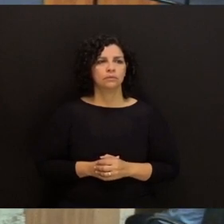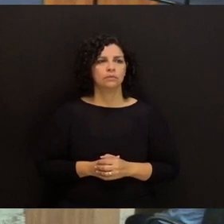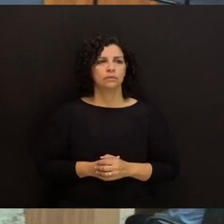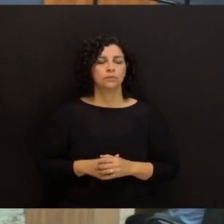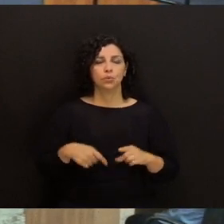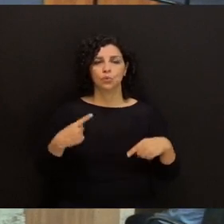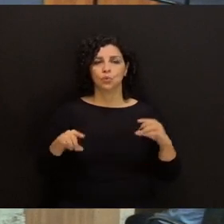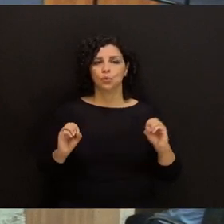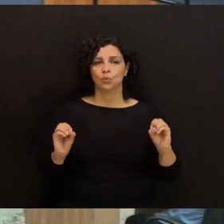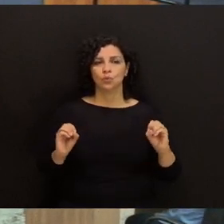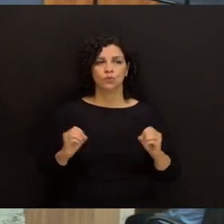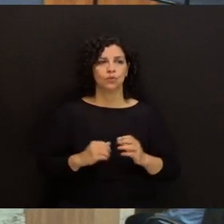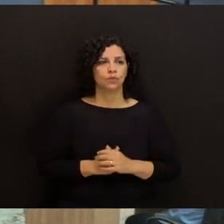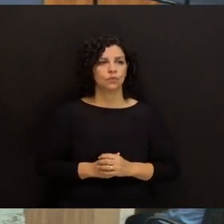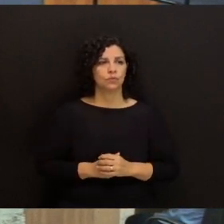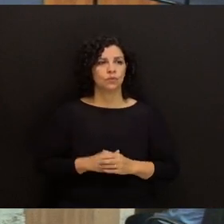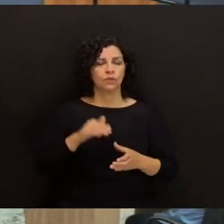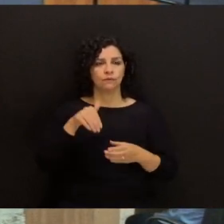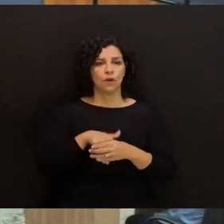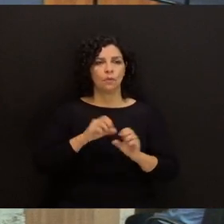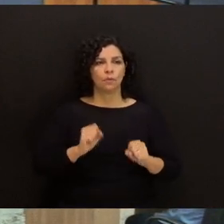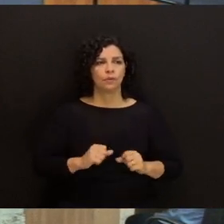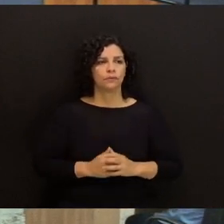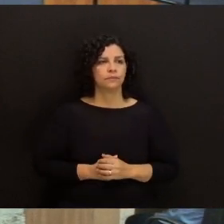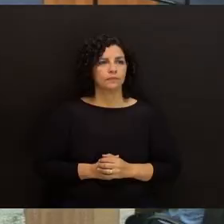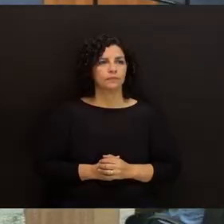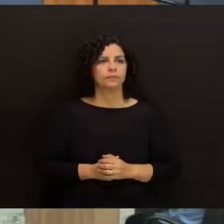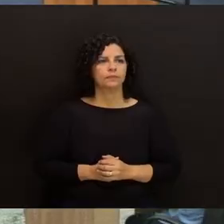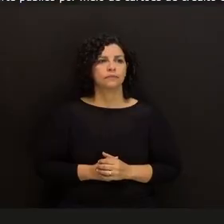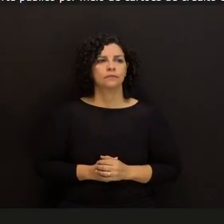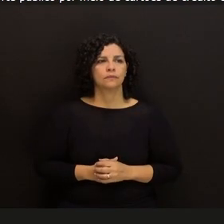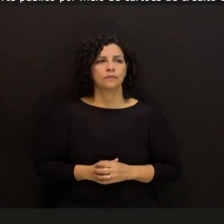não eventos passamos a votação